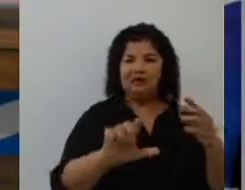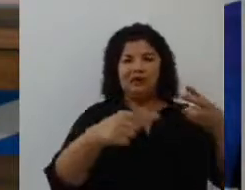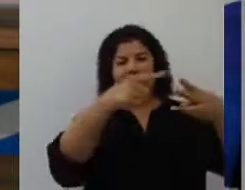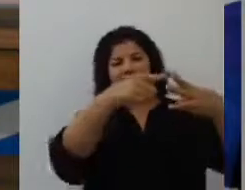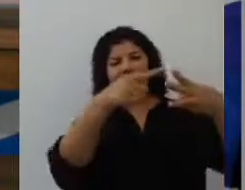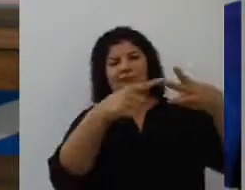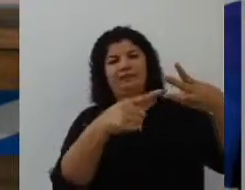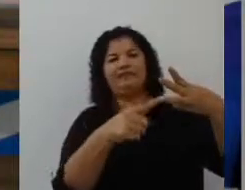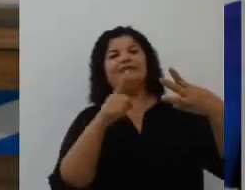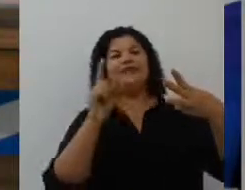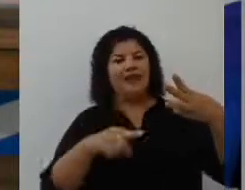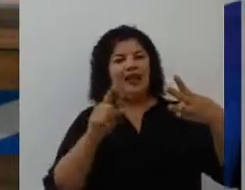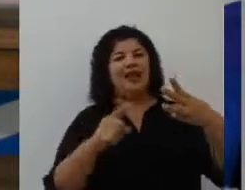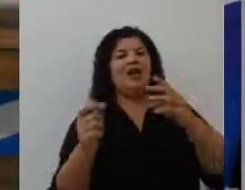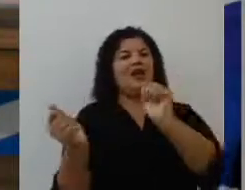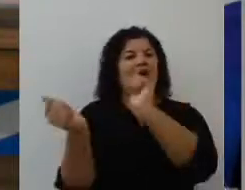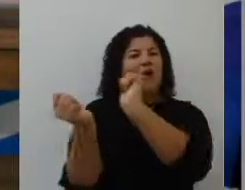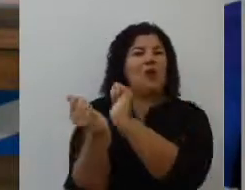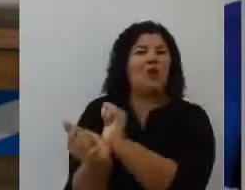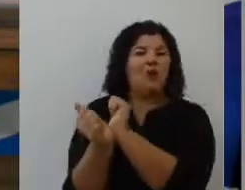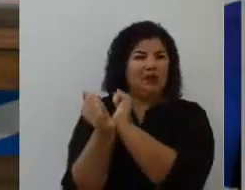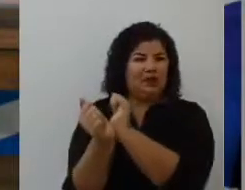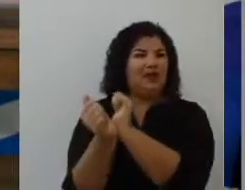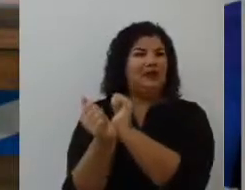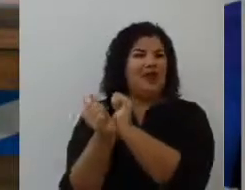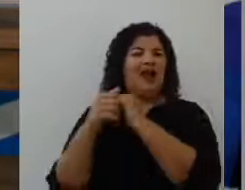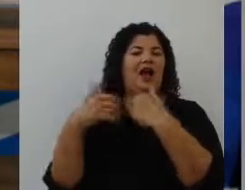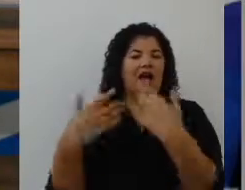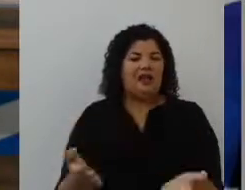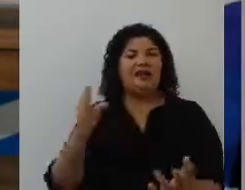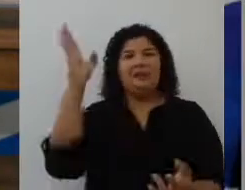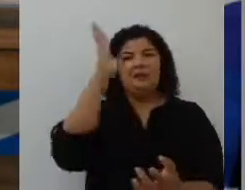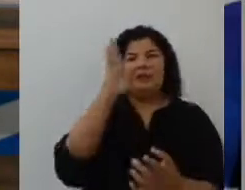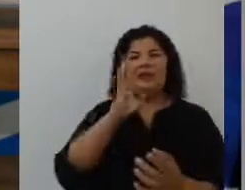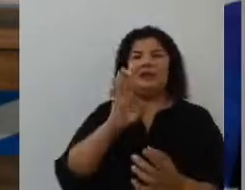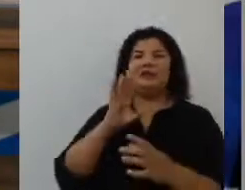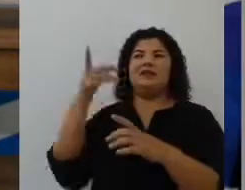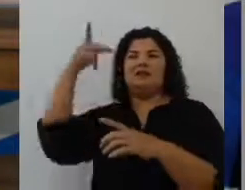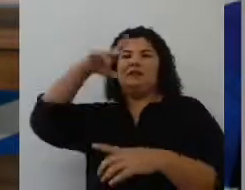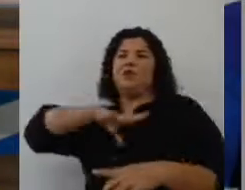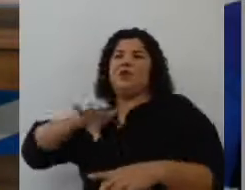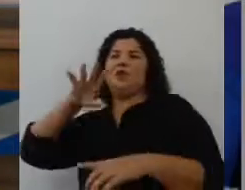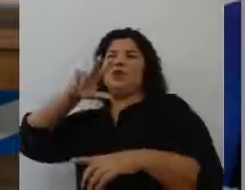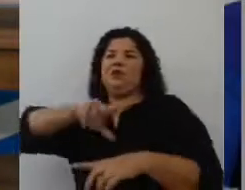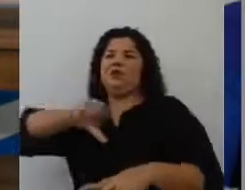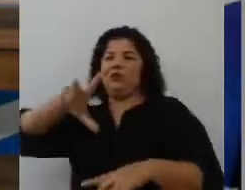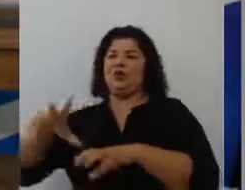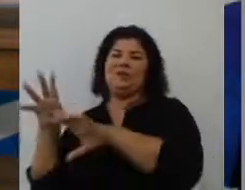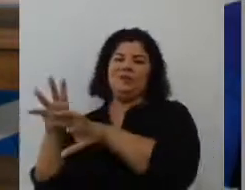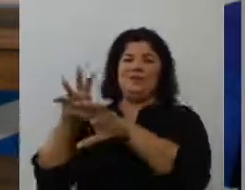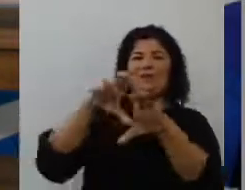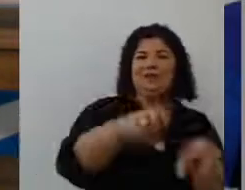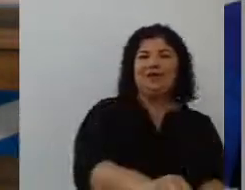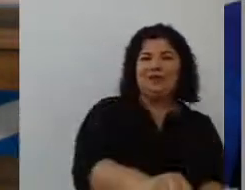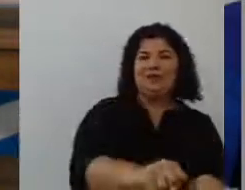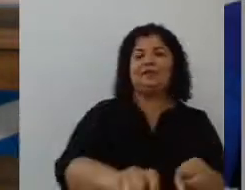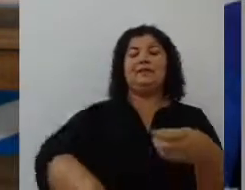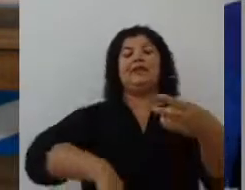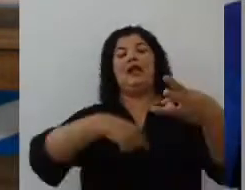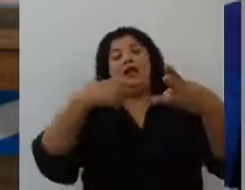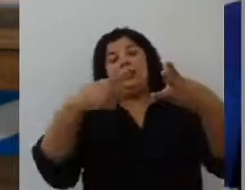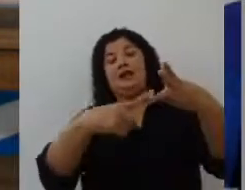era colonial, ou seja, o Brasil ainda é colônia de Portugal. Depois desse momento, no final do arcadismo, vai acontecer um período